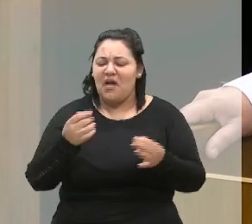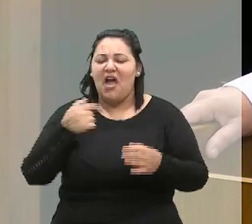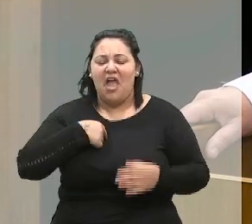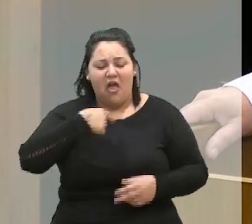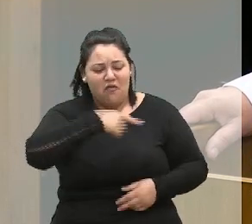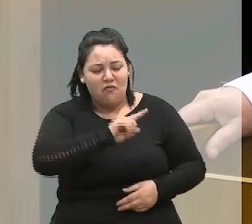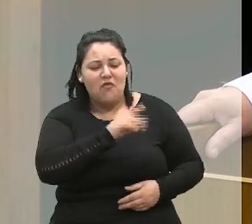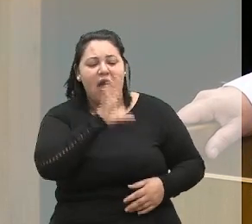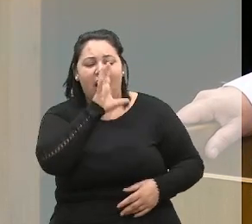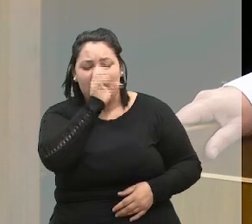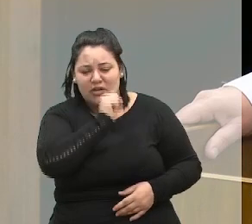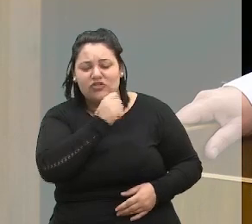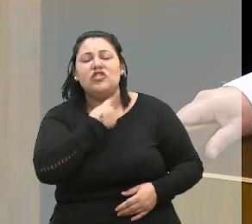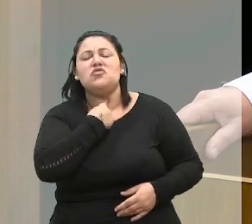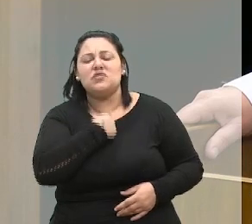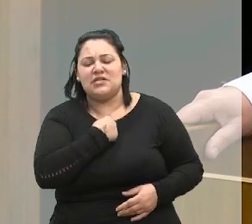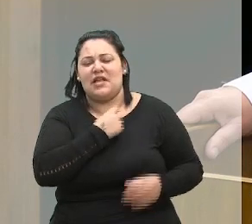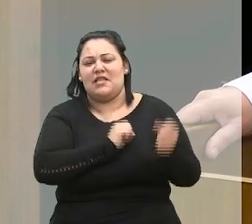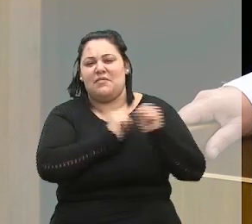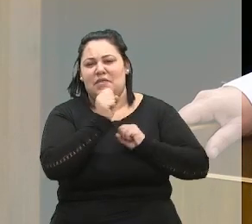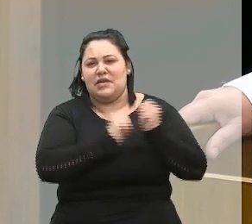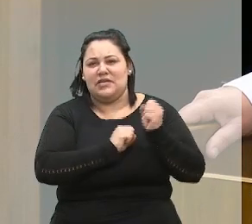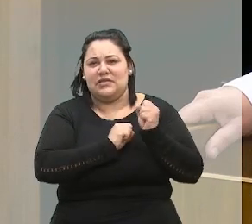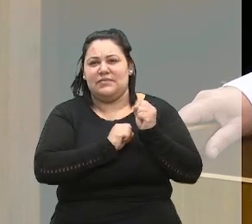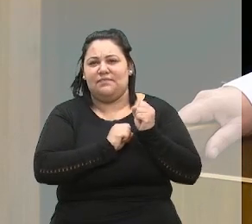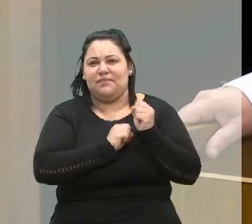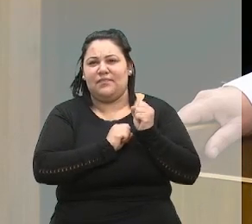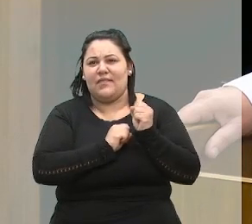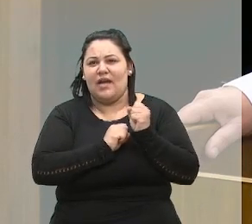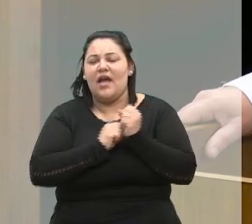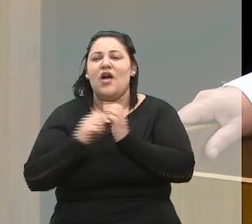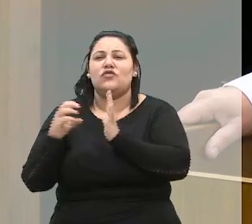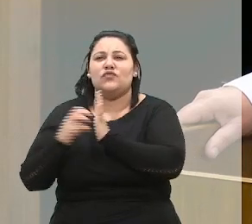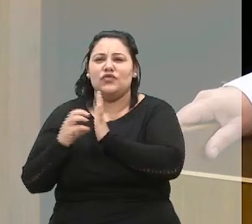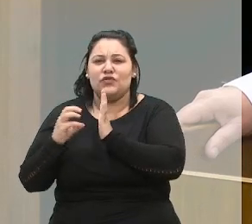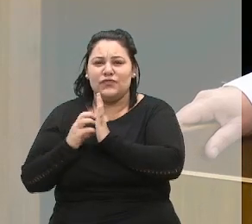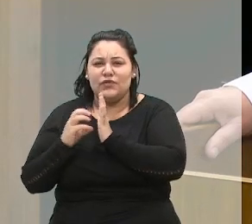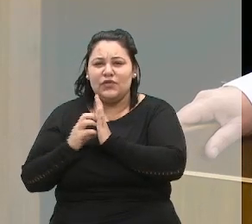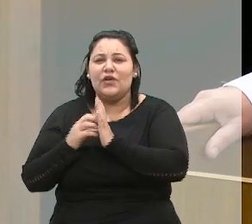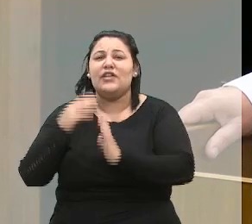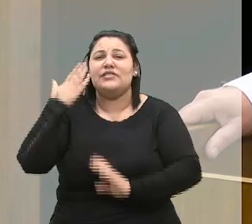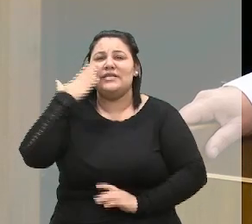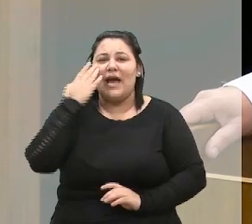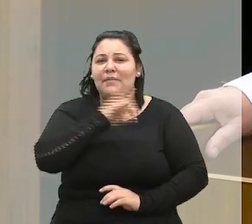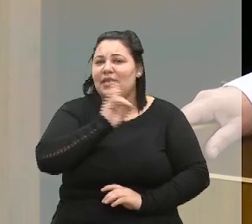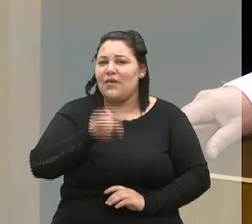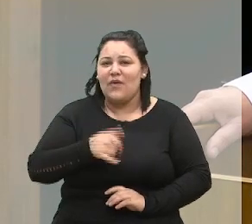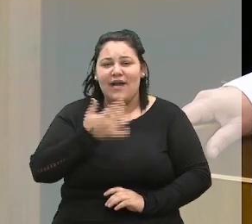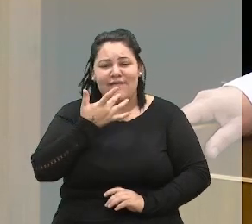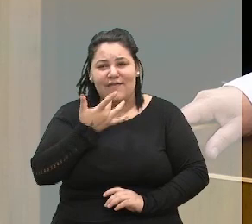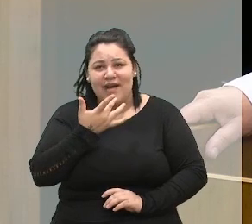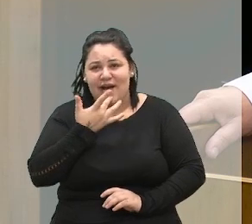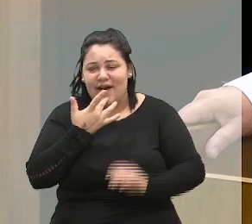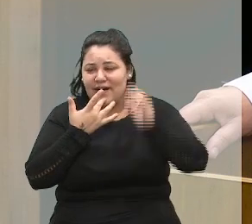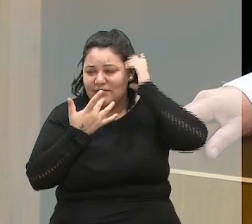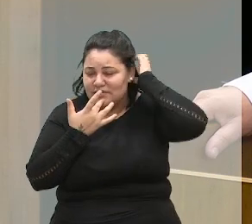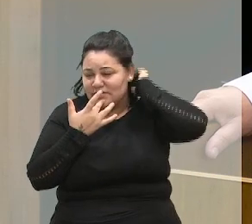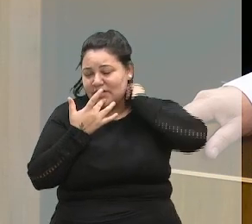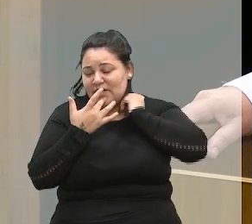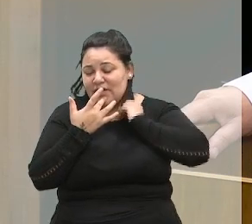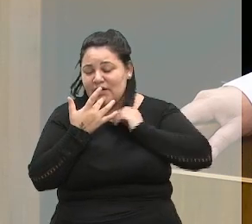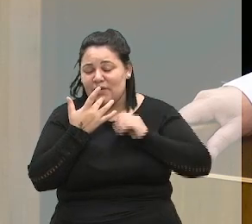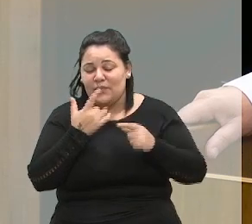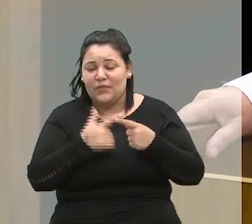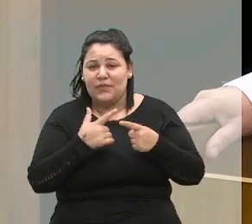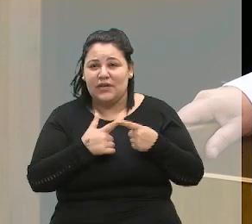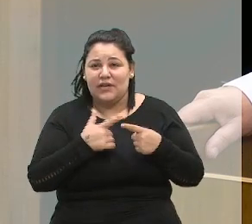da empresa. Os servidores, a gente sabe que não é fácil, o coletor está lá com uma temperatura lá